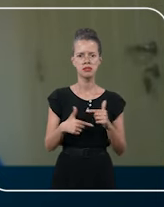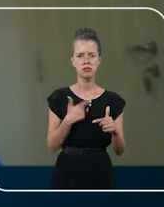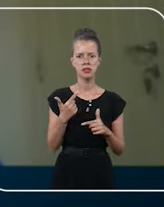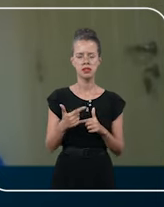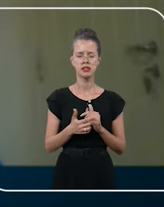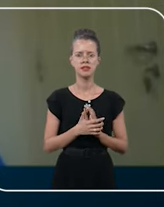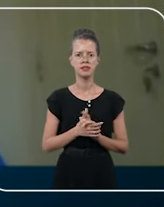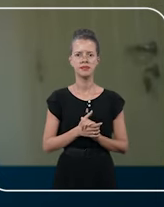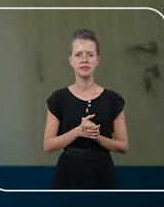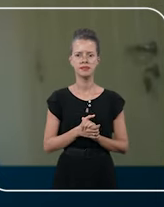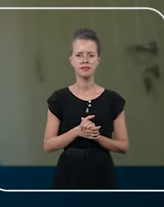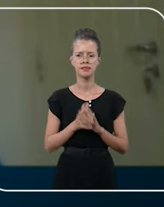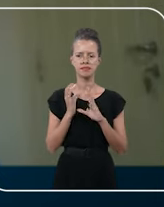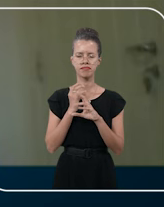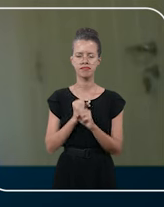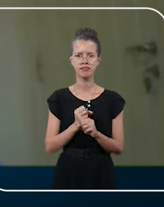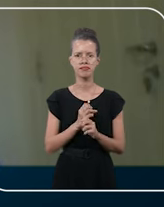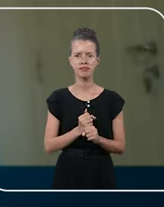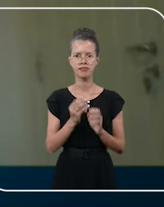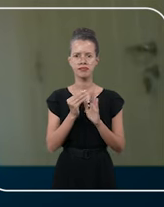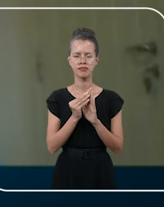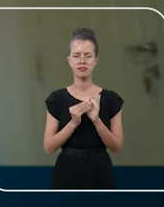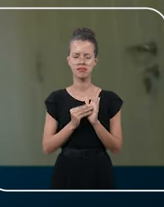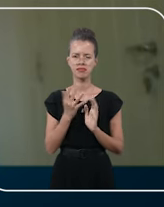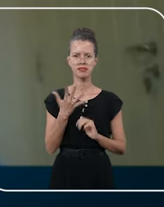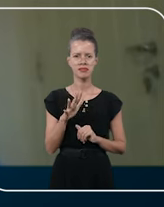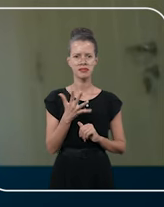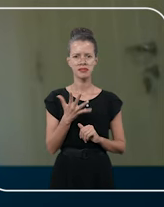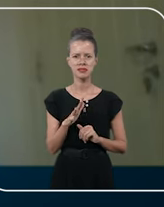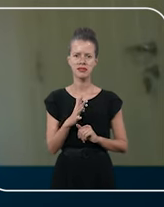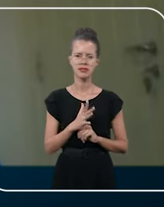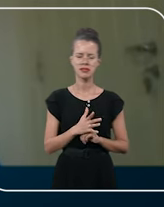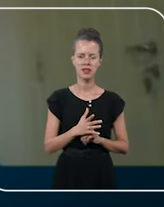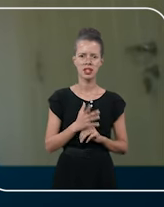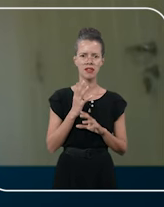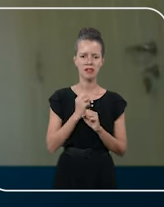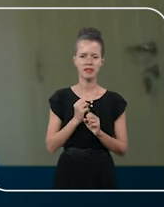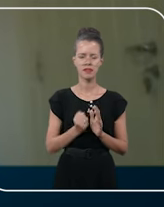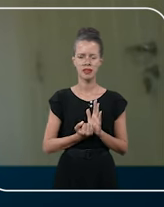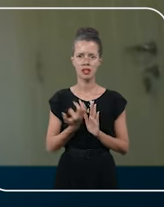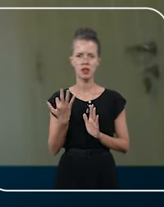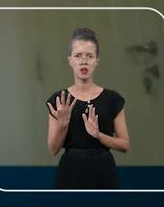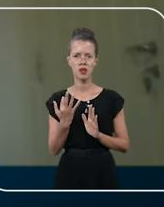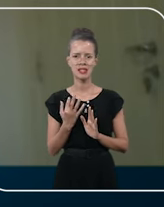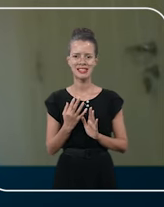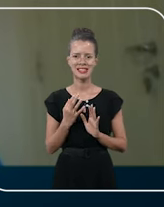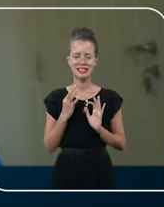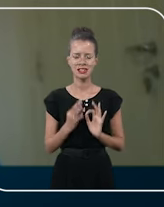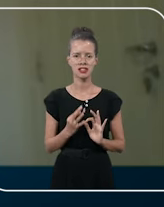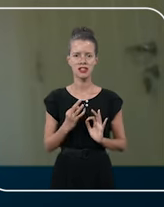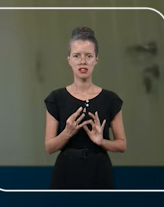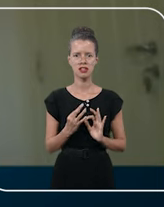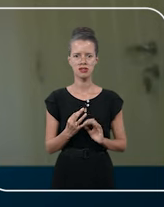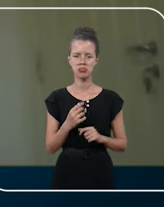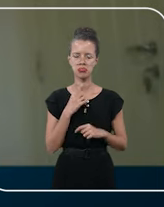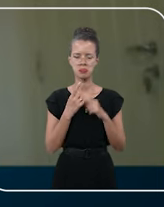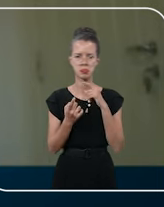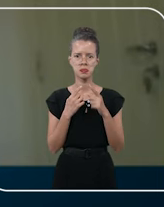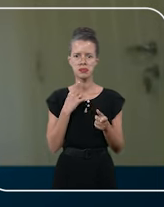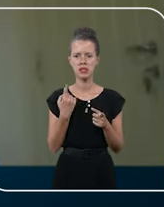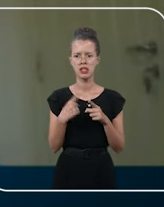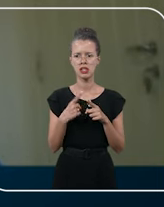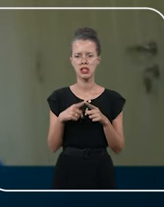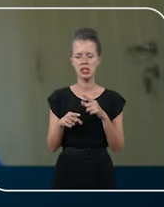esse cálculo mais ou menos, né? Não é possível chegar ao valor exato, até porque a pessoa ela ficou parada por um tempo, deixou de ganhar o valor,